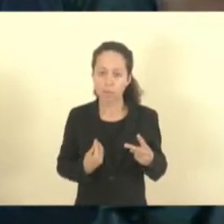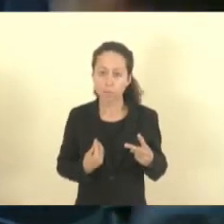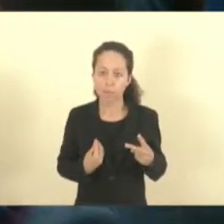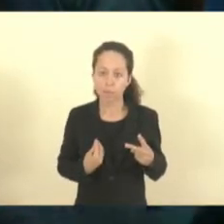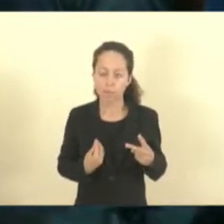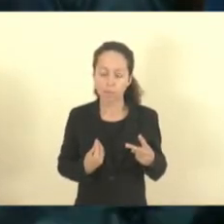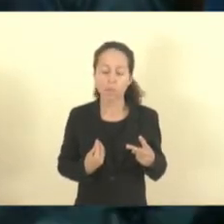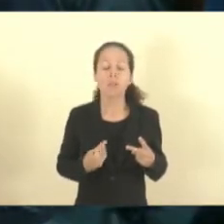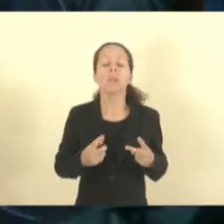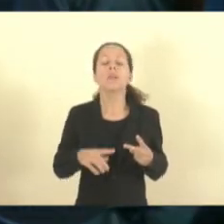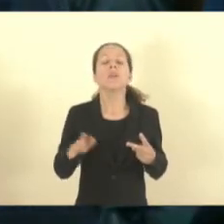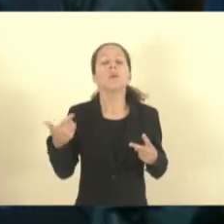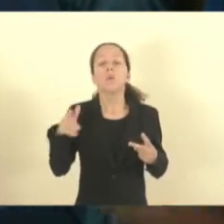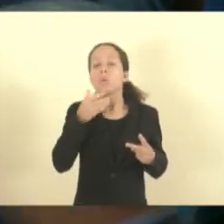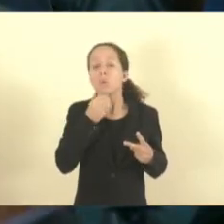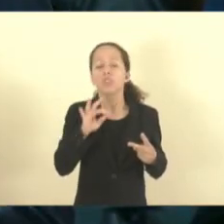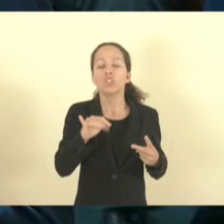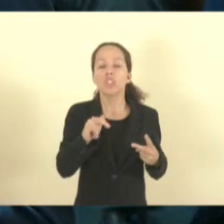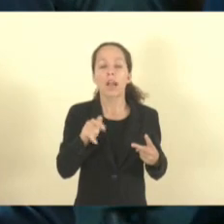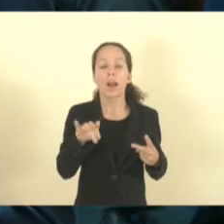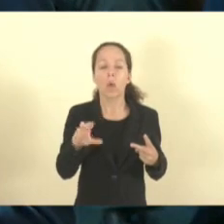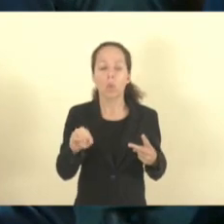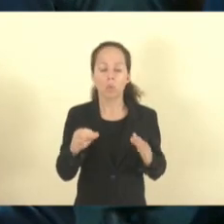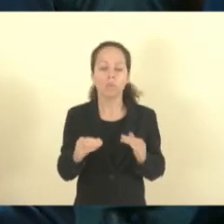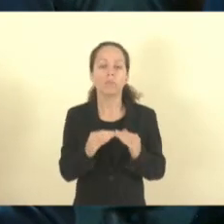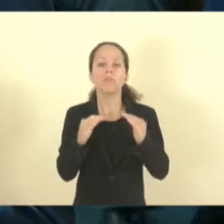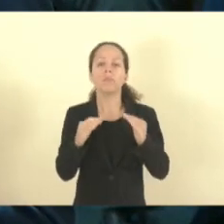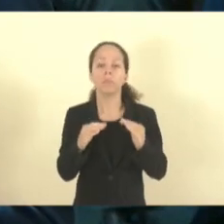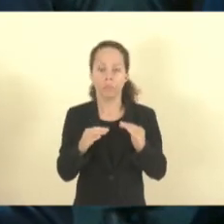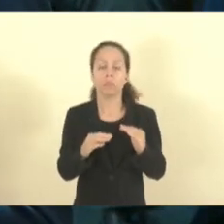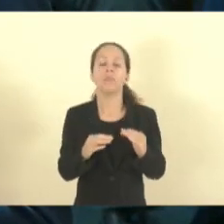Deputado Tiago Hoffmann, com o relator.